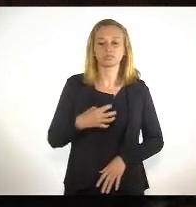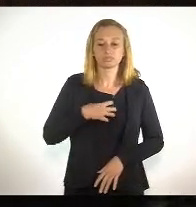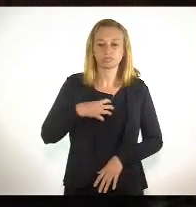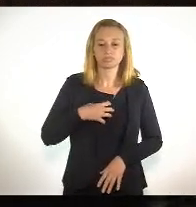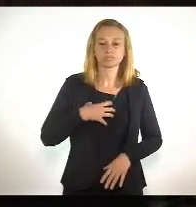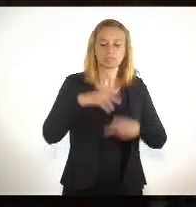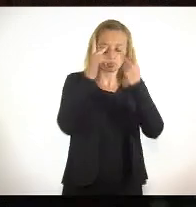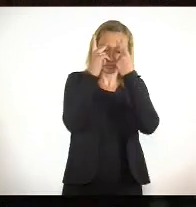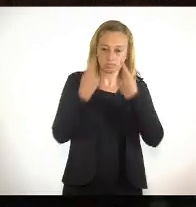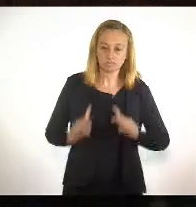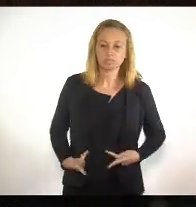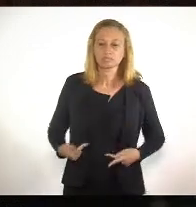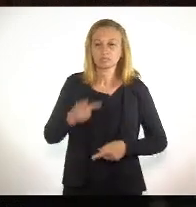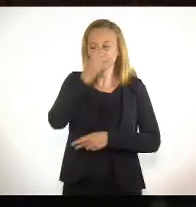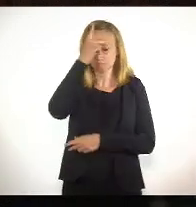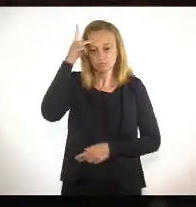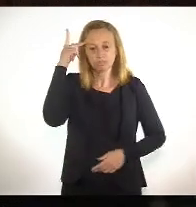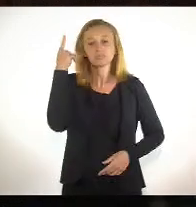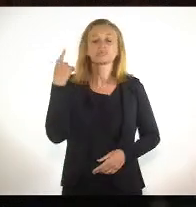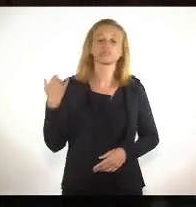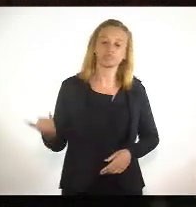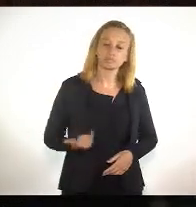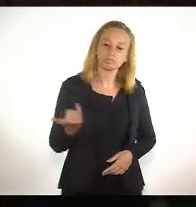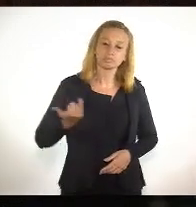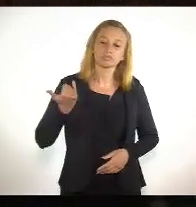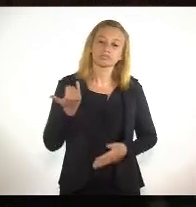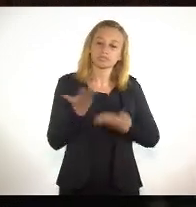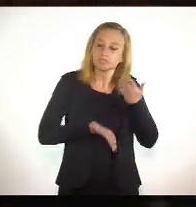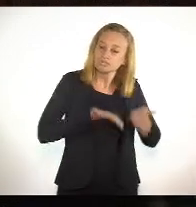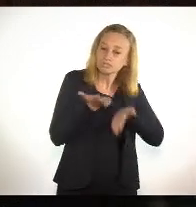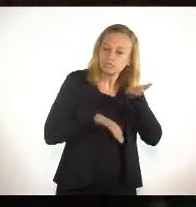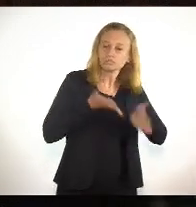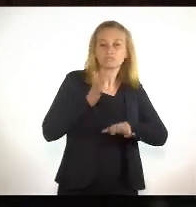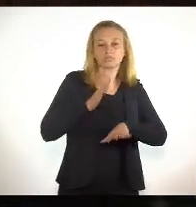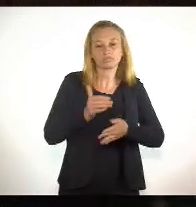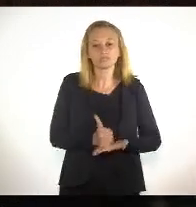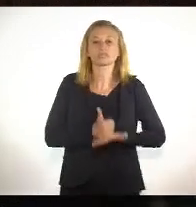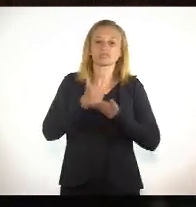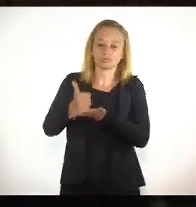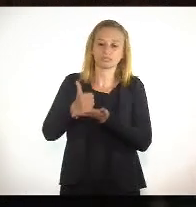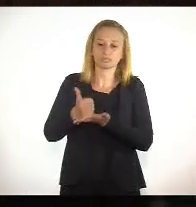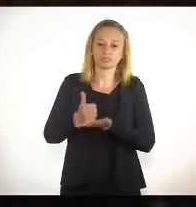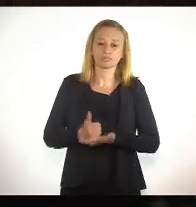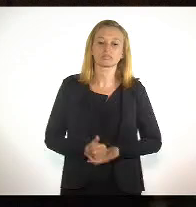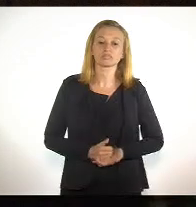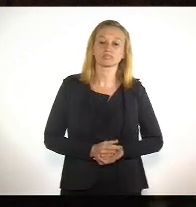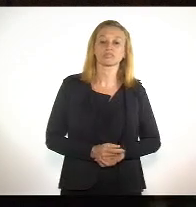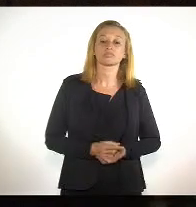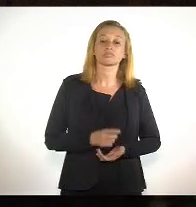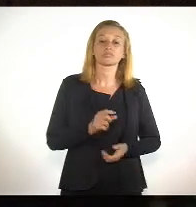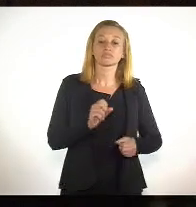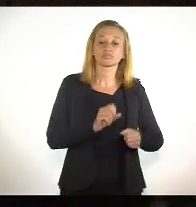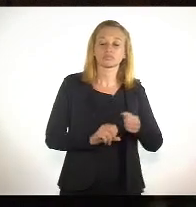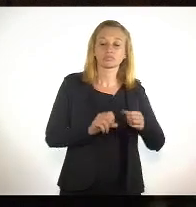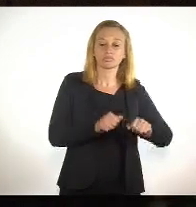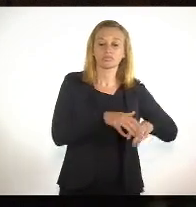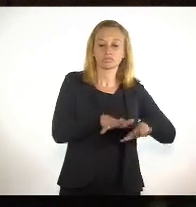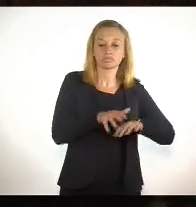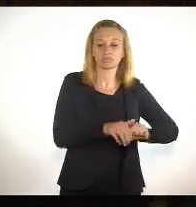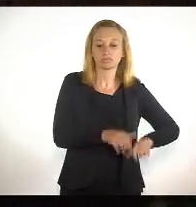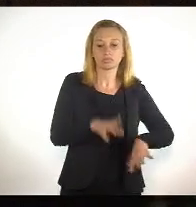humanos, no Exército eles tinham um tratamento digno. O que o Exército então fazia, senhora